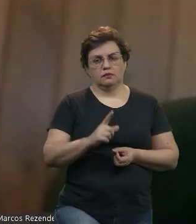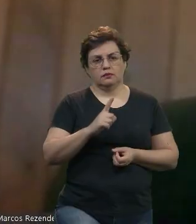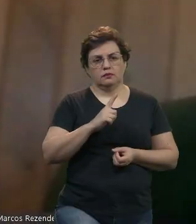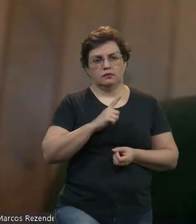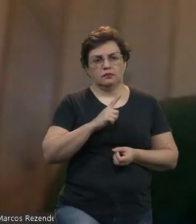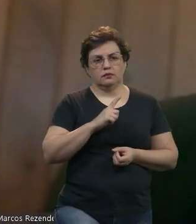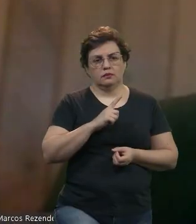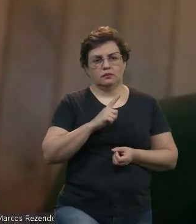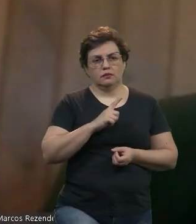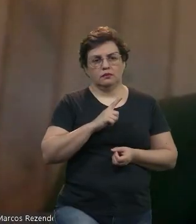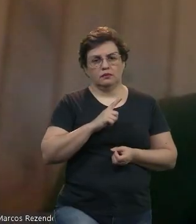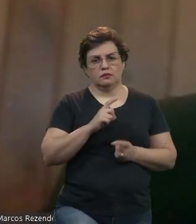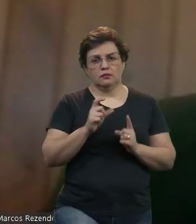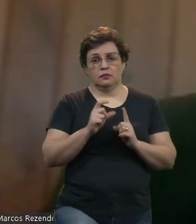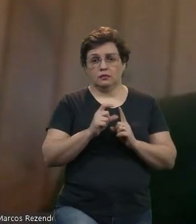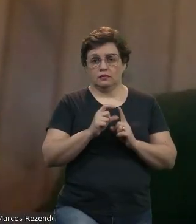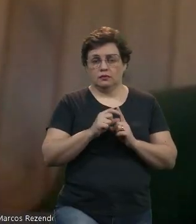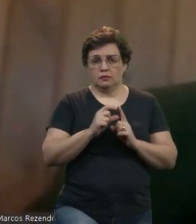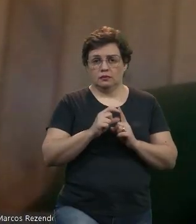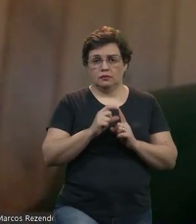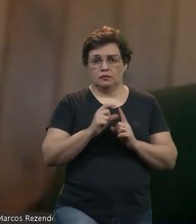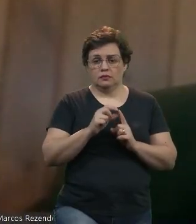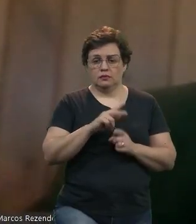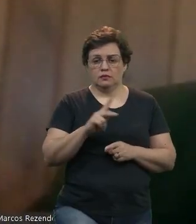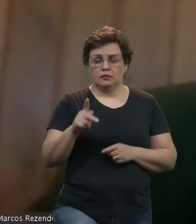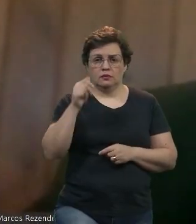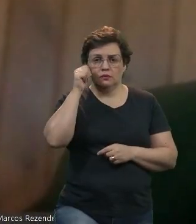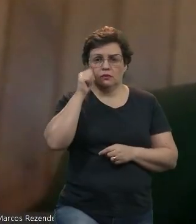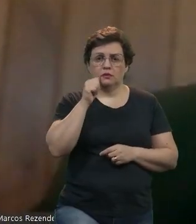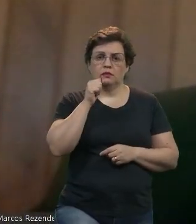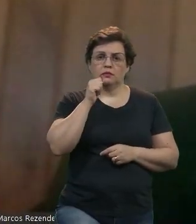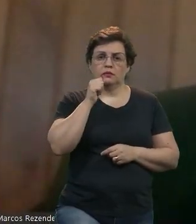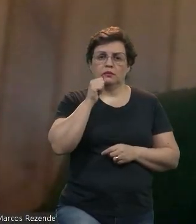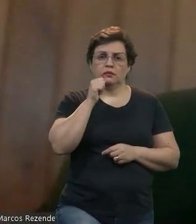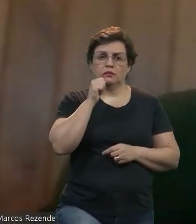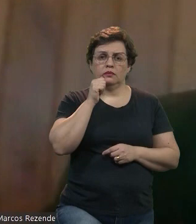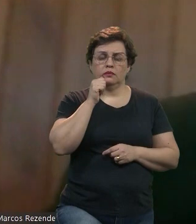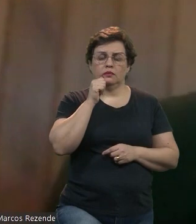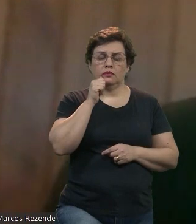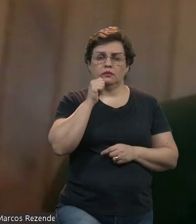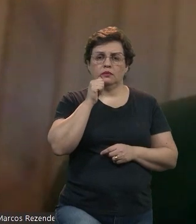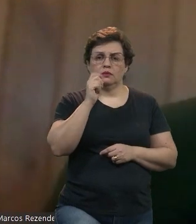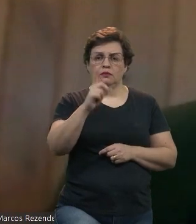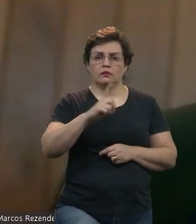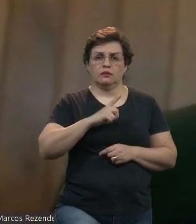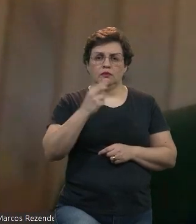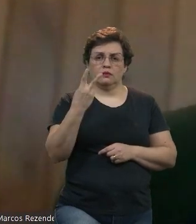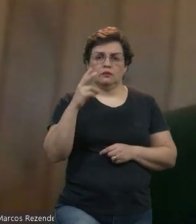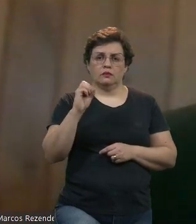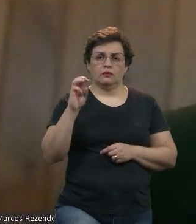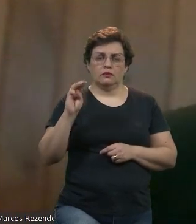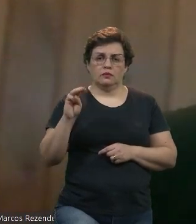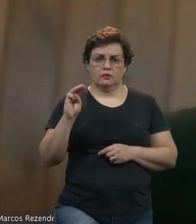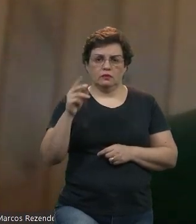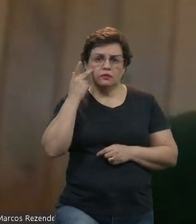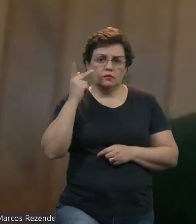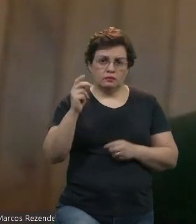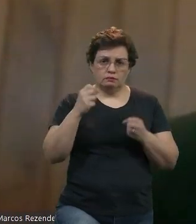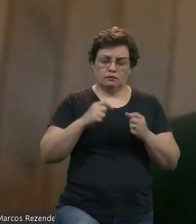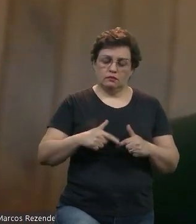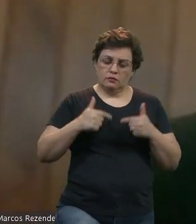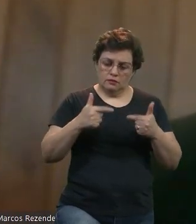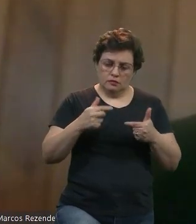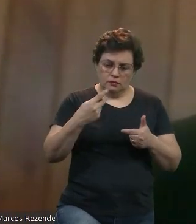Inscrito a sua autora, seu autor, vereadora professora Daniela, que dispõe de 20 minutos para